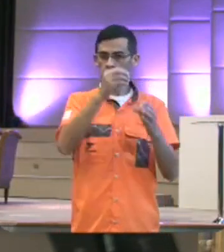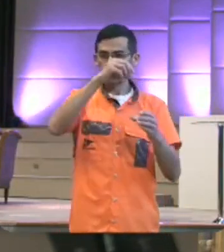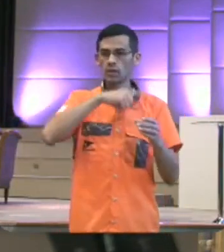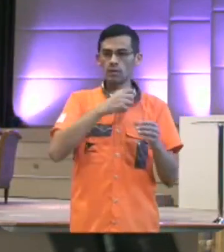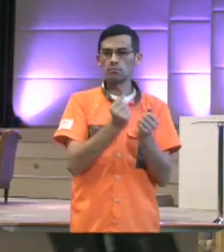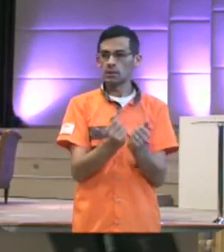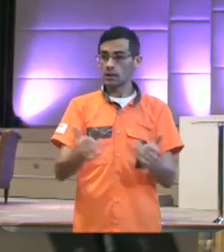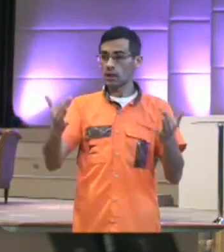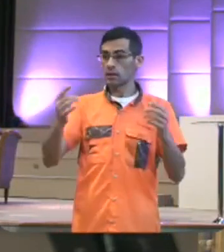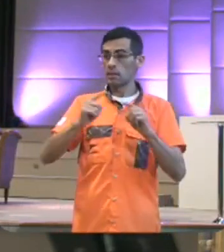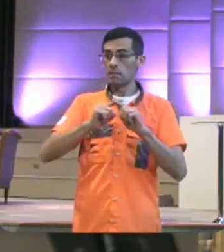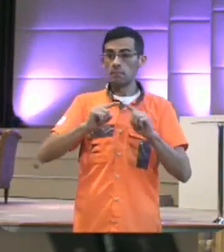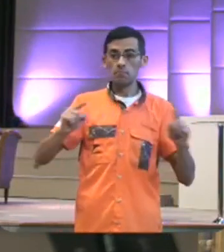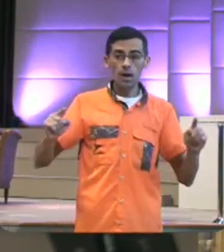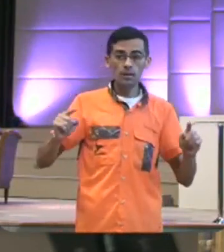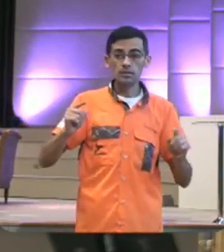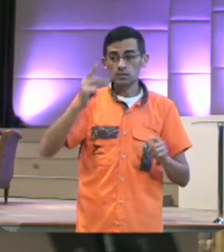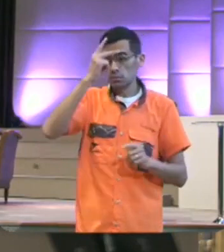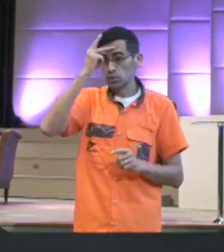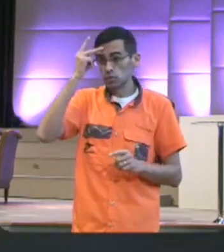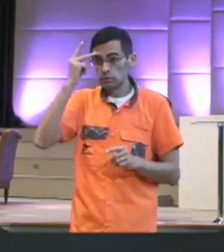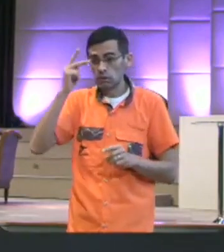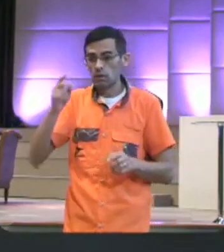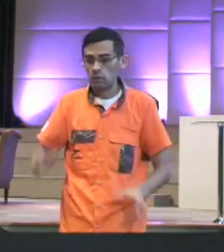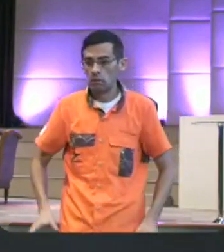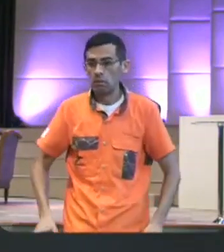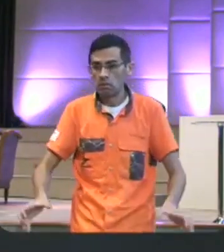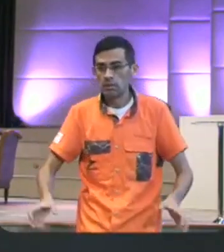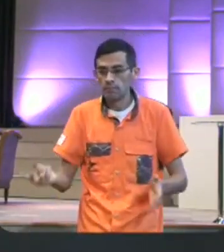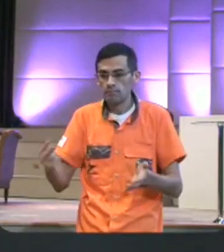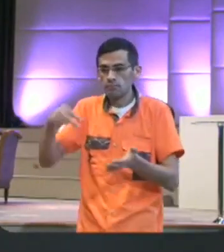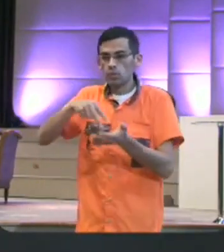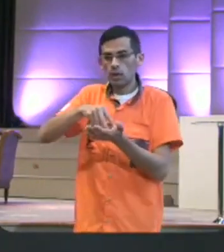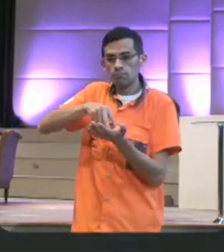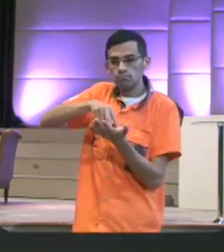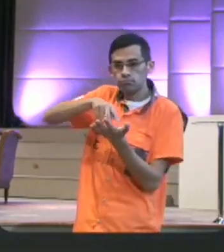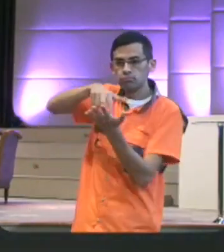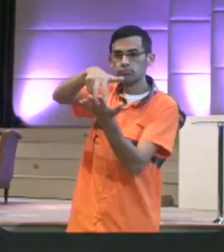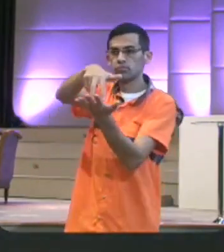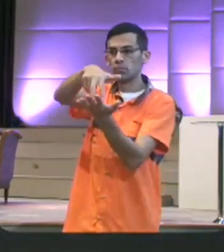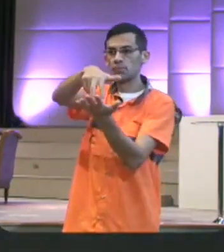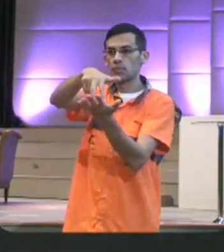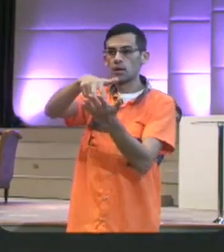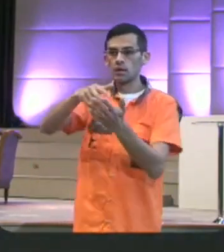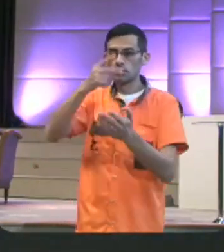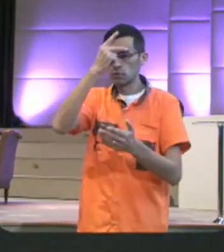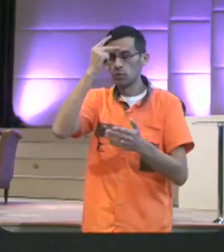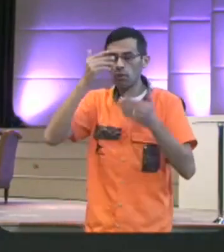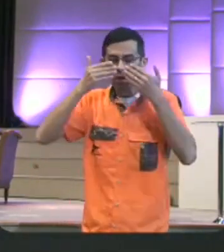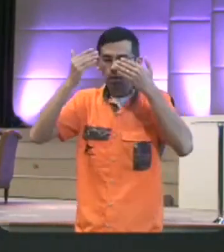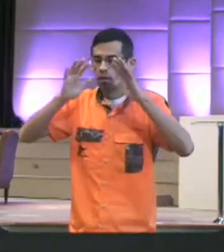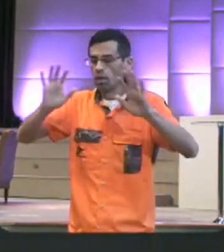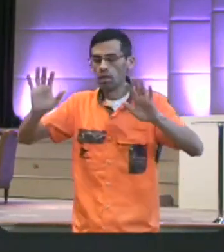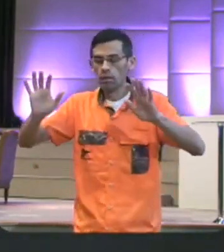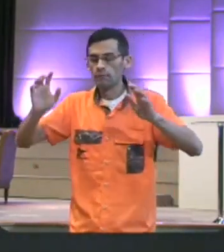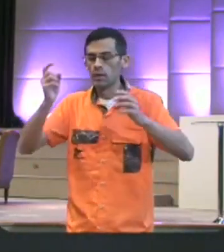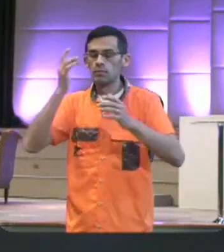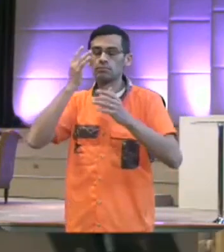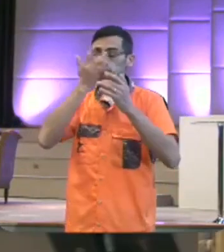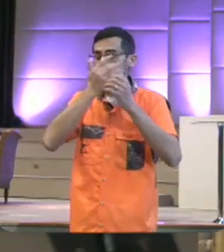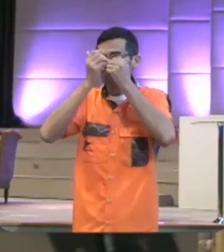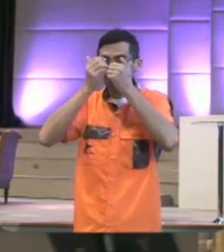Escrituras. Eles viram aleijados de nascença andarem, cegos de